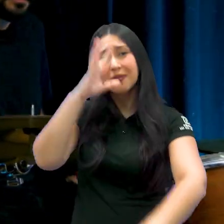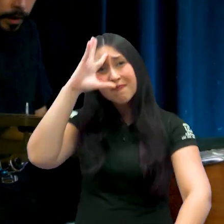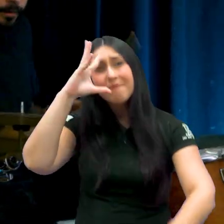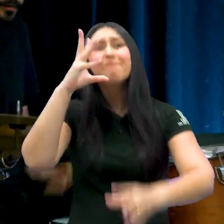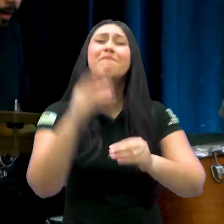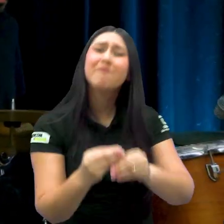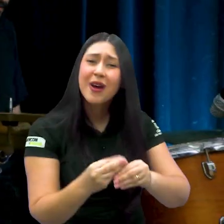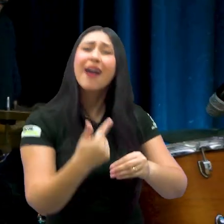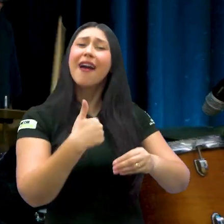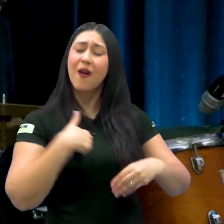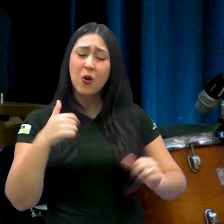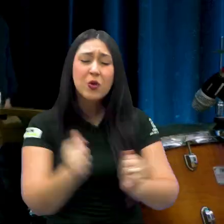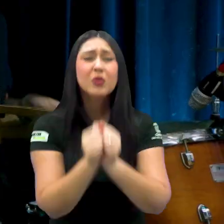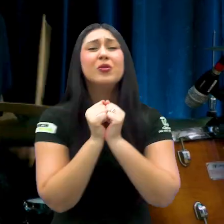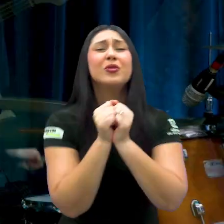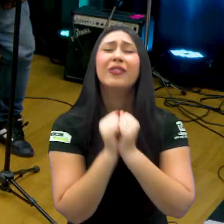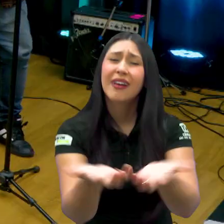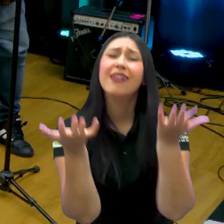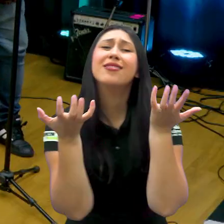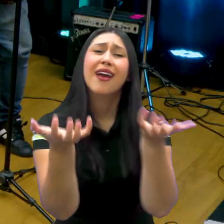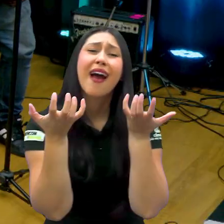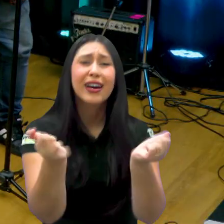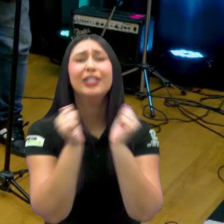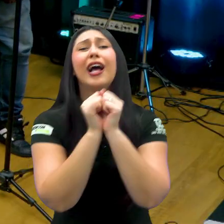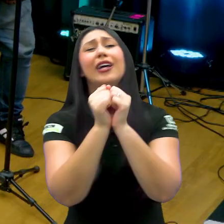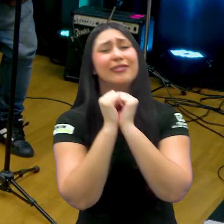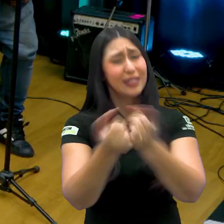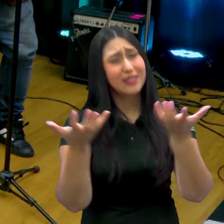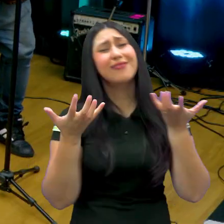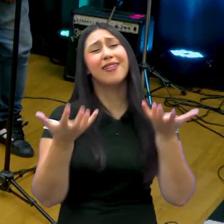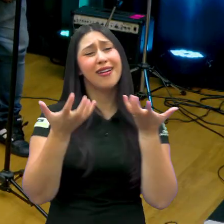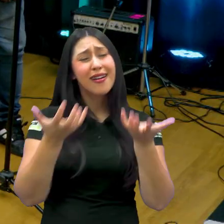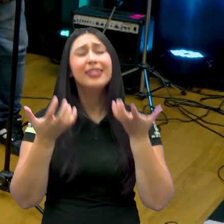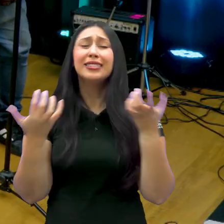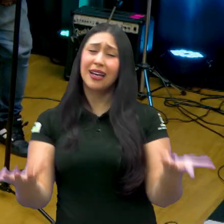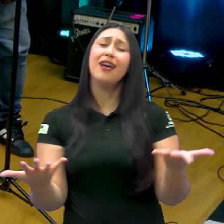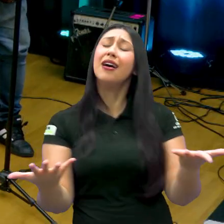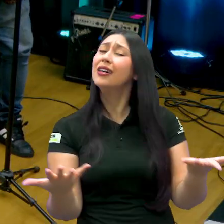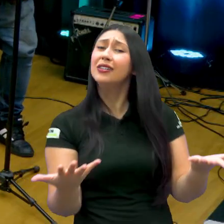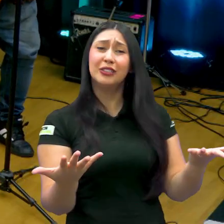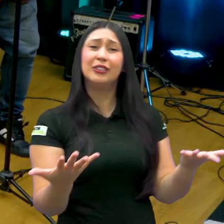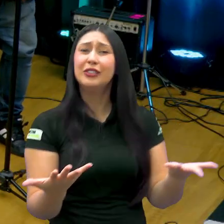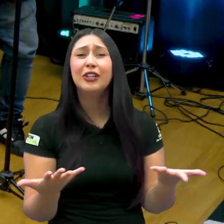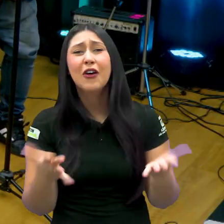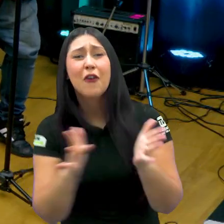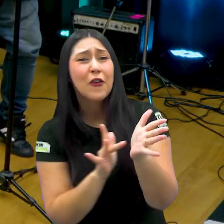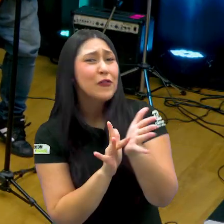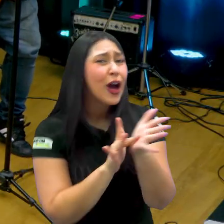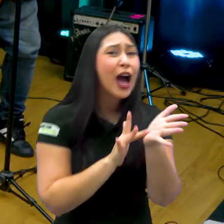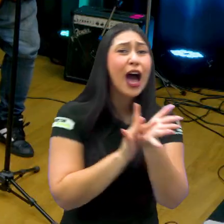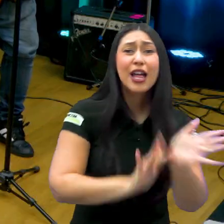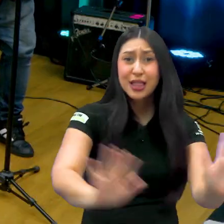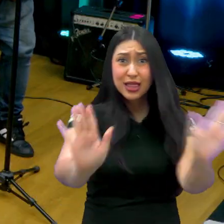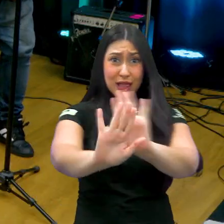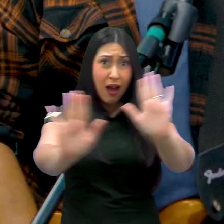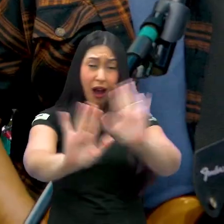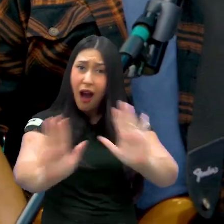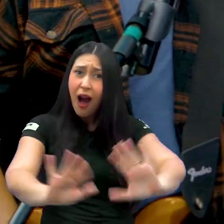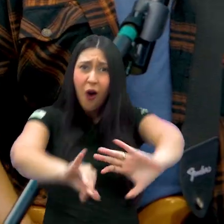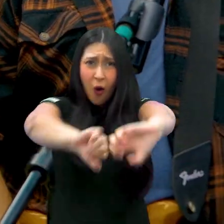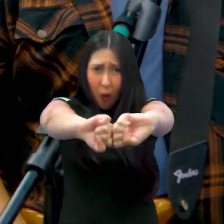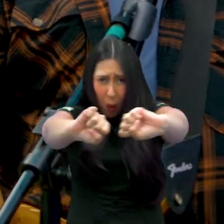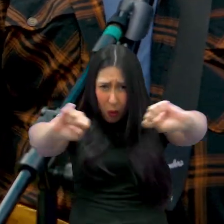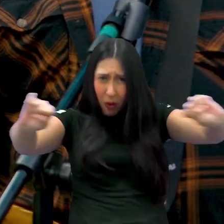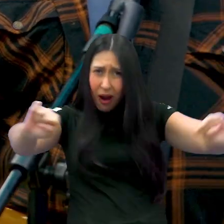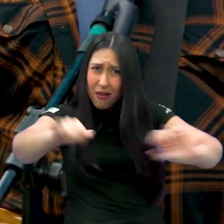eu queria estar com você. Eu só queria estar com você, então não use esse disfarce,